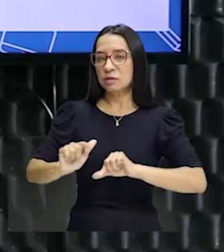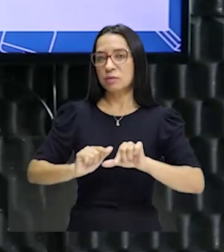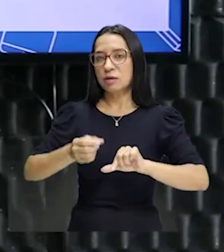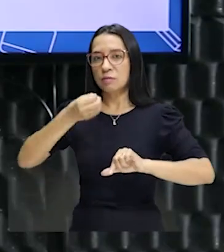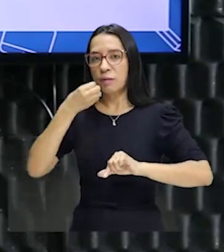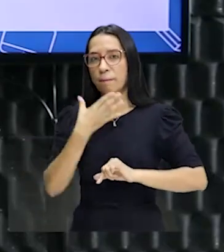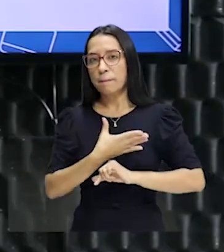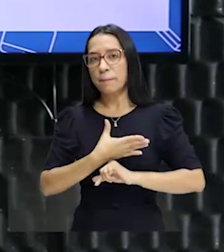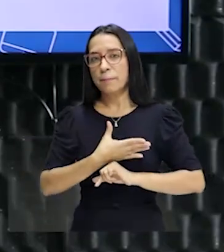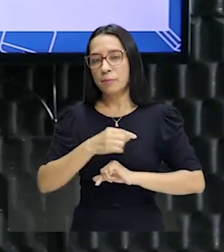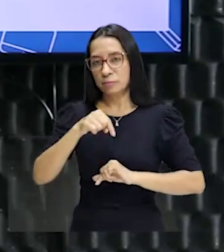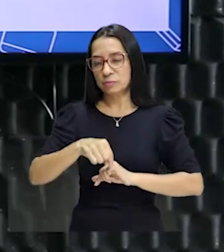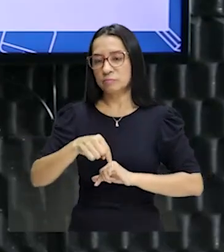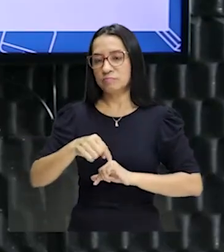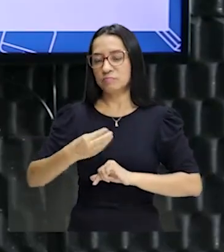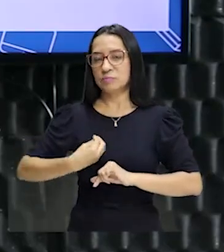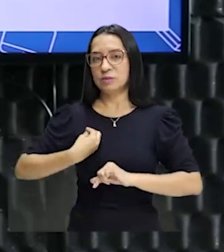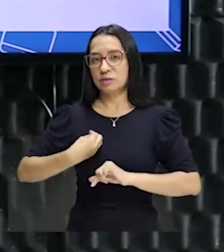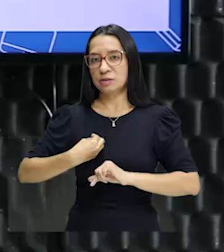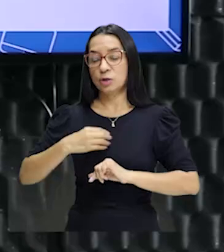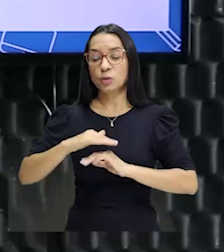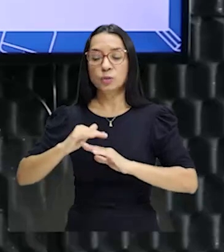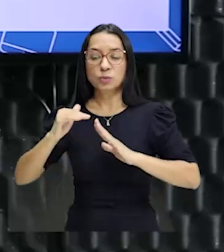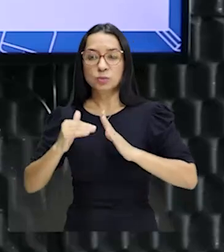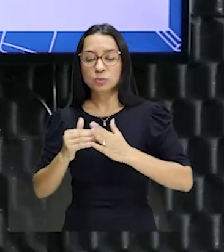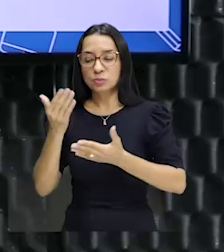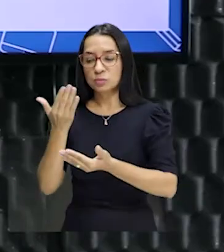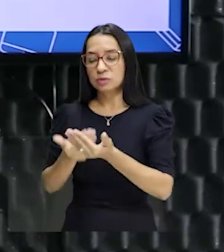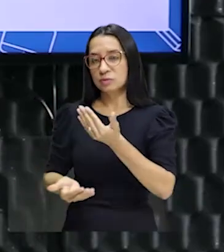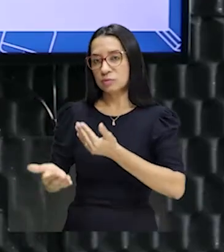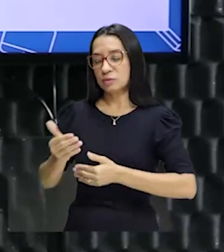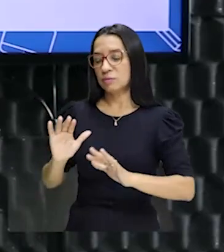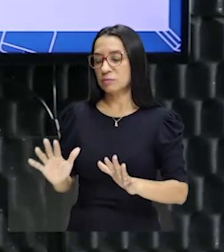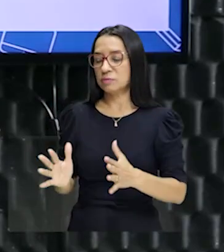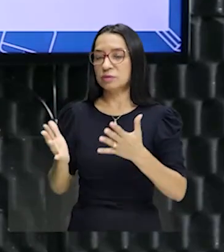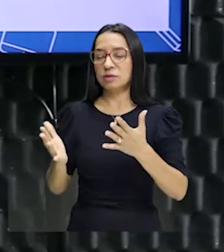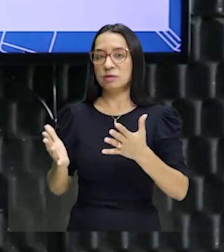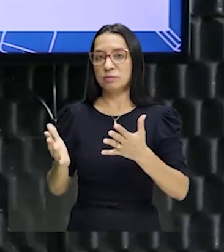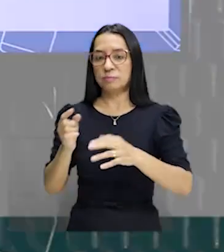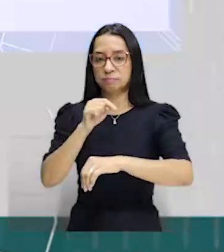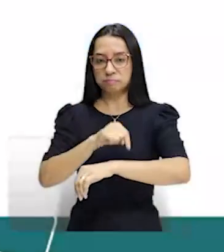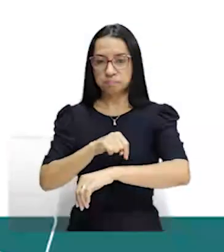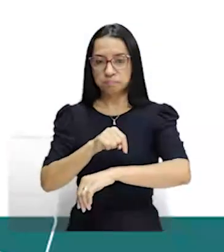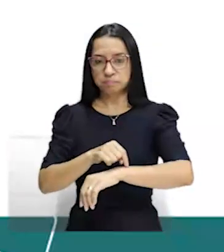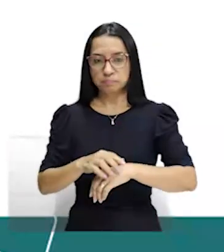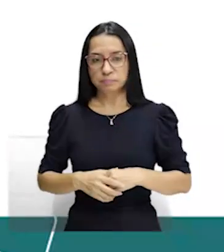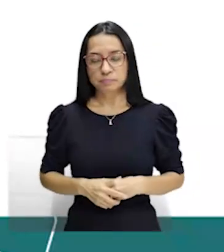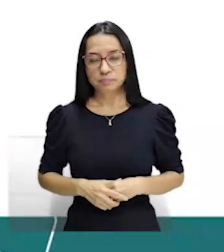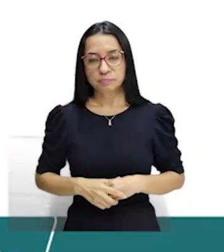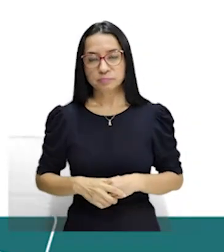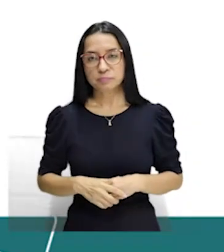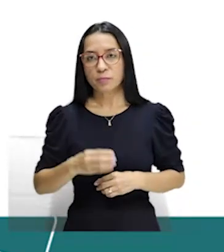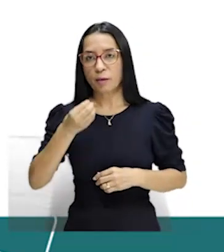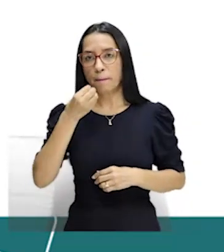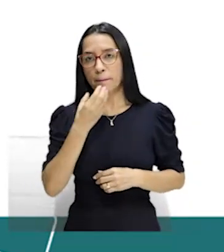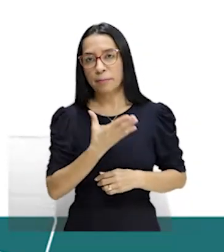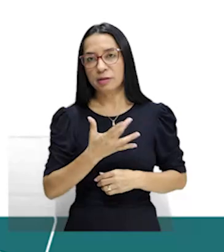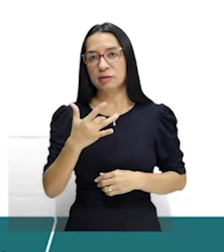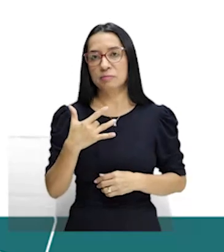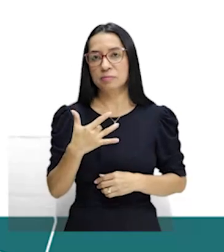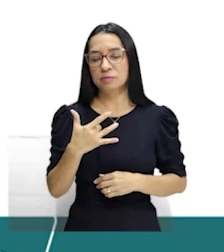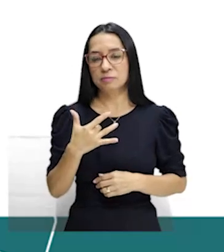gostoso estar aqui. Então, tudo isso a gente comemora e socializa, hora ou outra. Os benefícios do